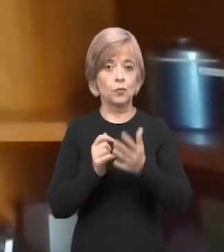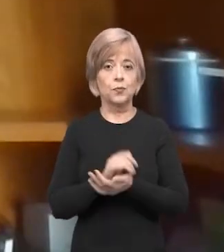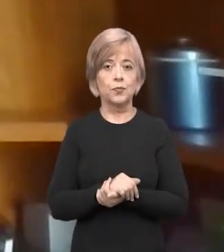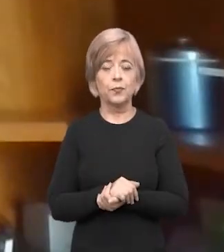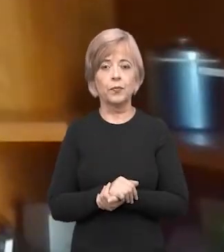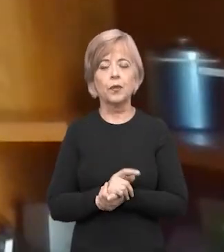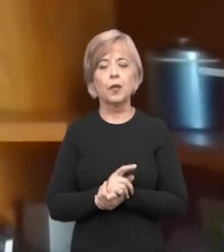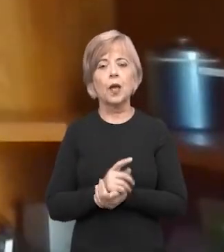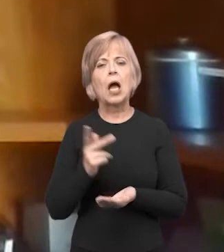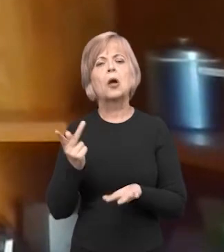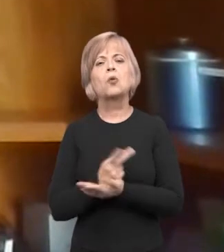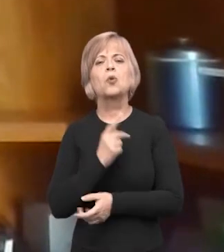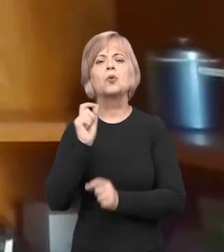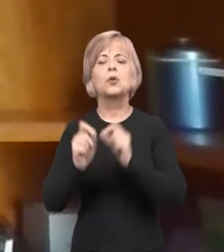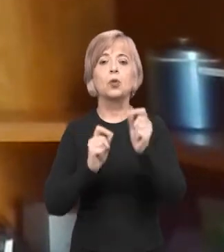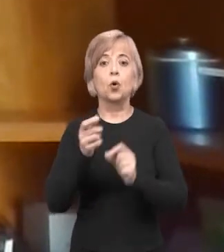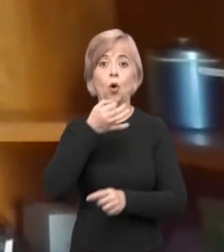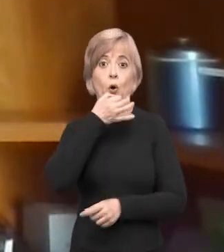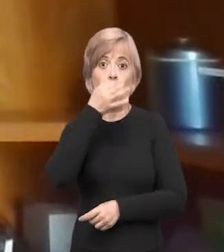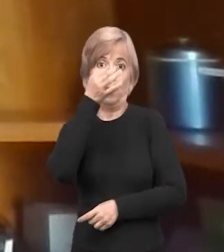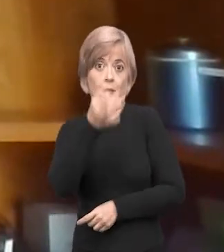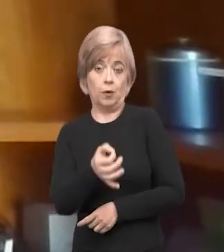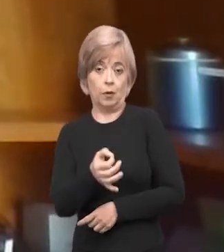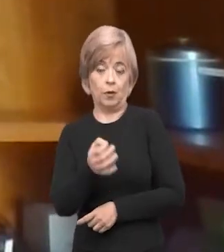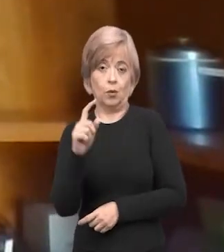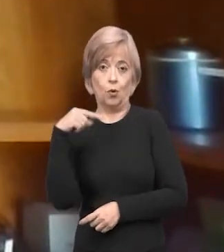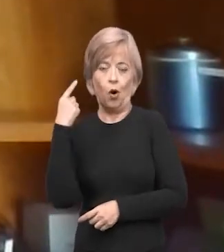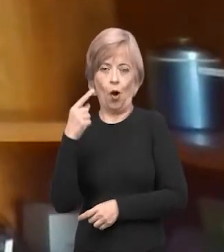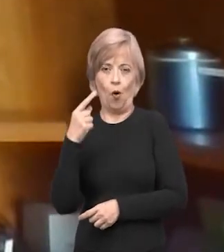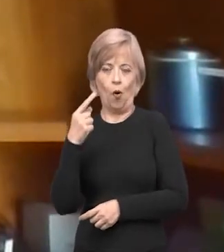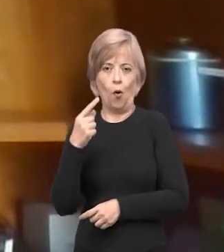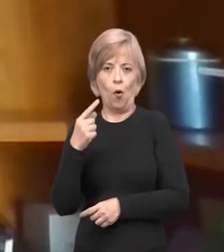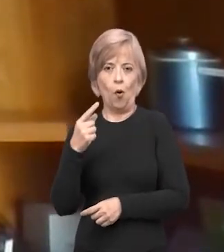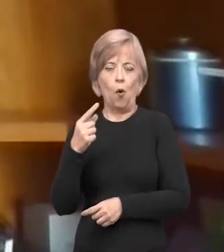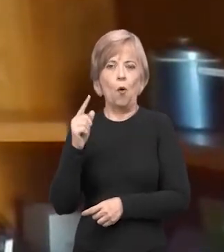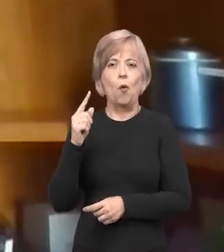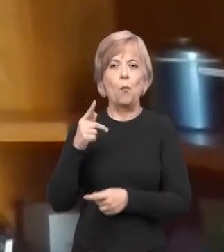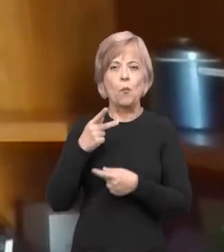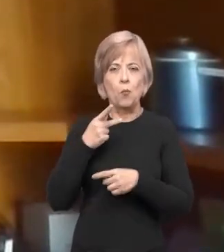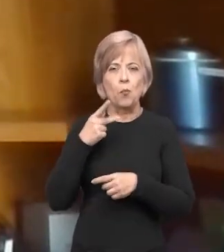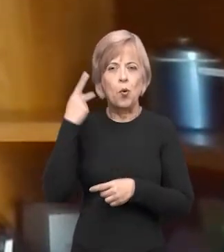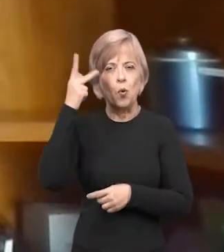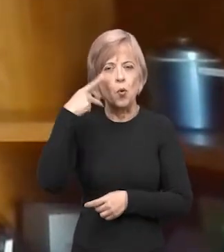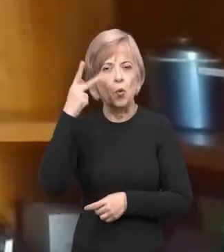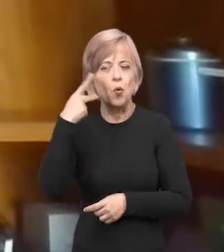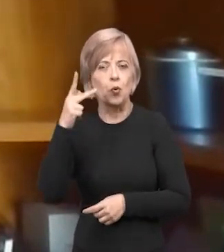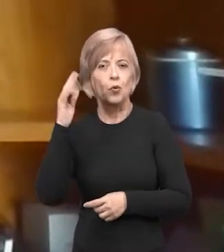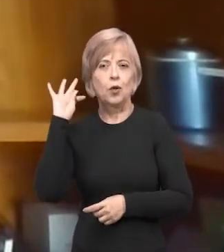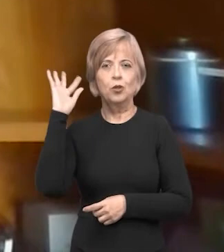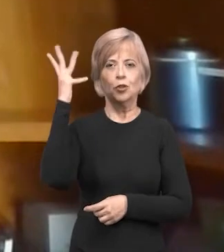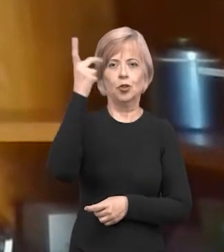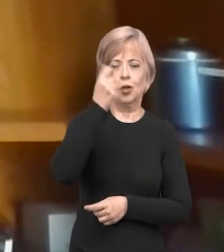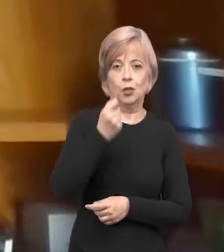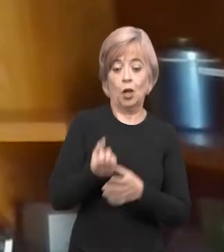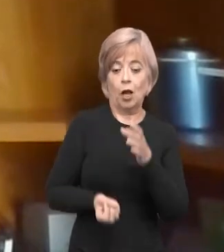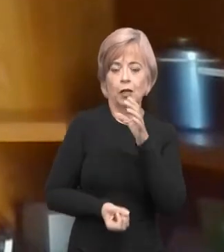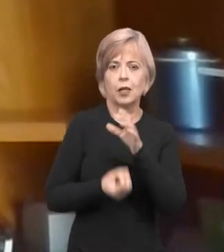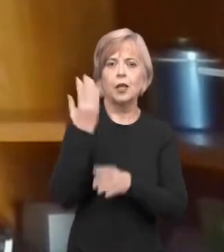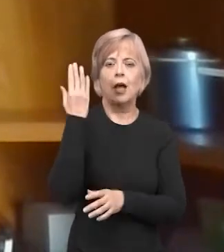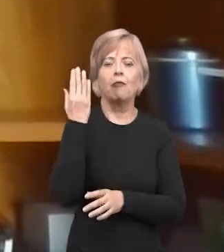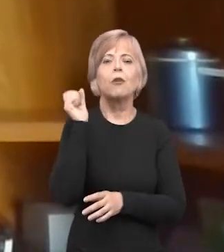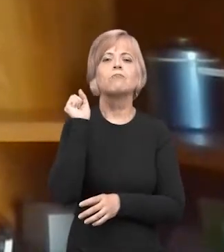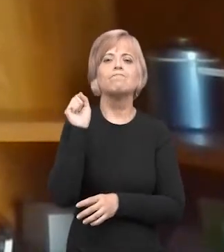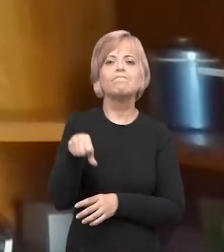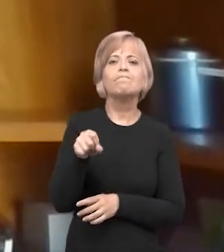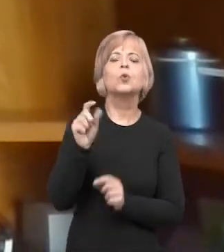aconteceu? Nós sugerimos ao Procurador-Geral a criação de uma ação afirmativa, né?